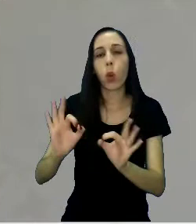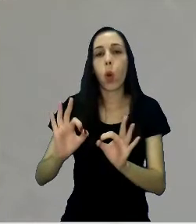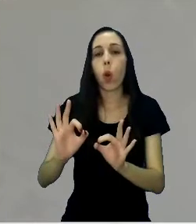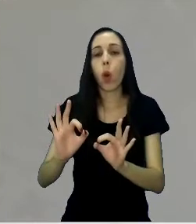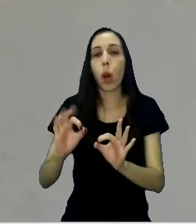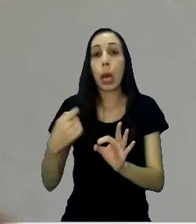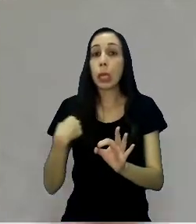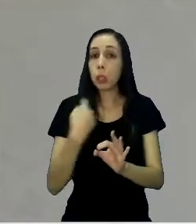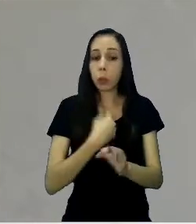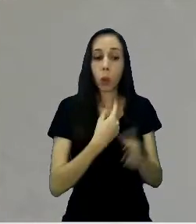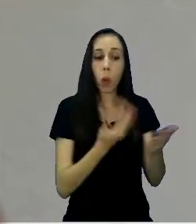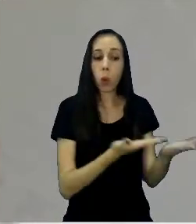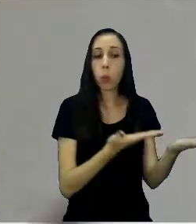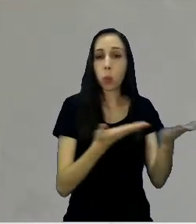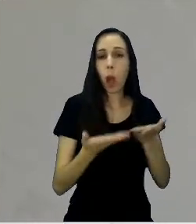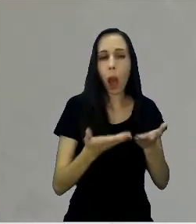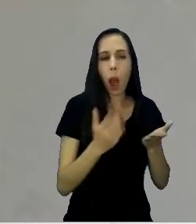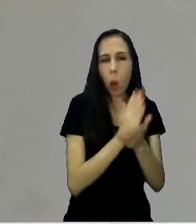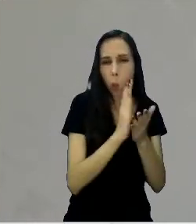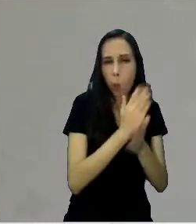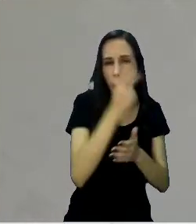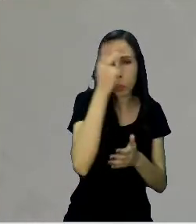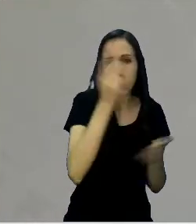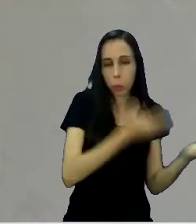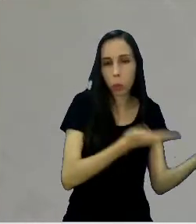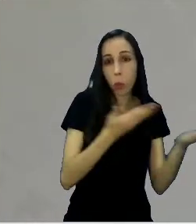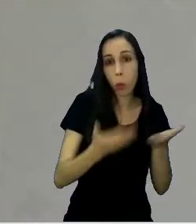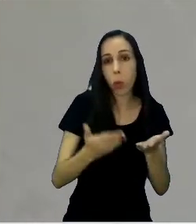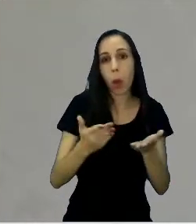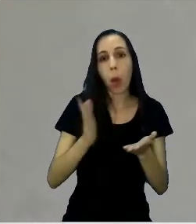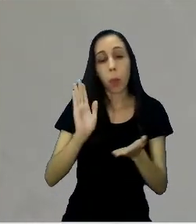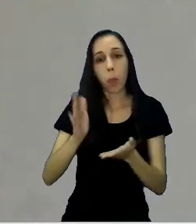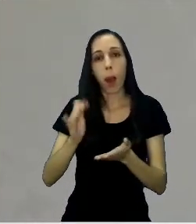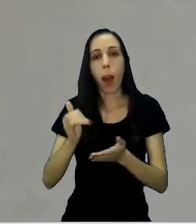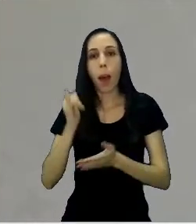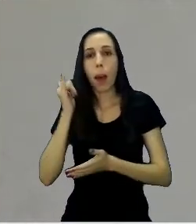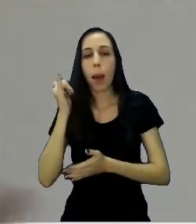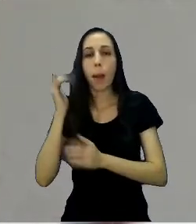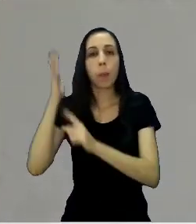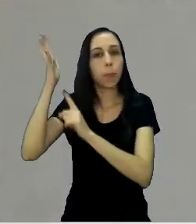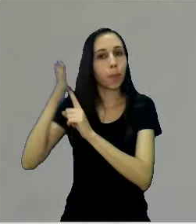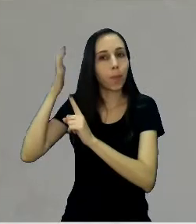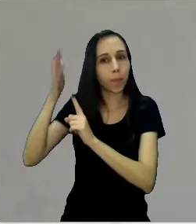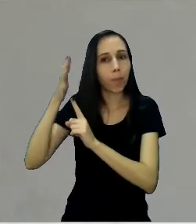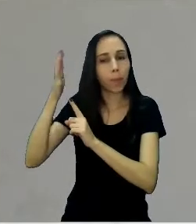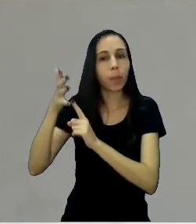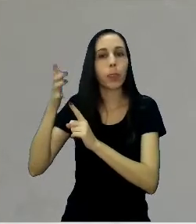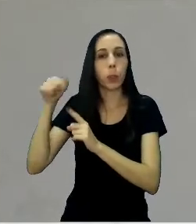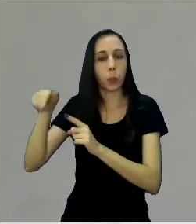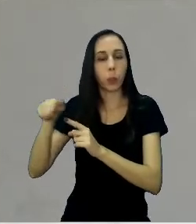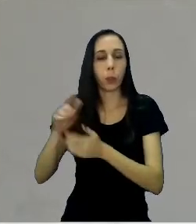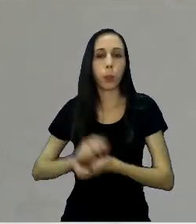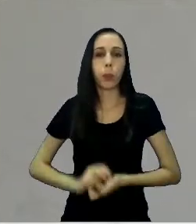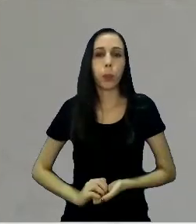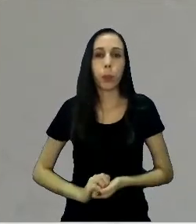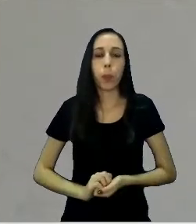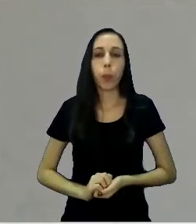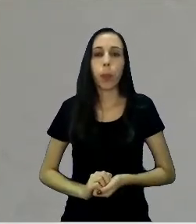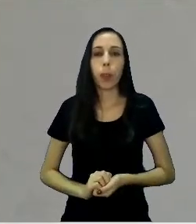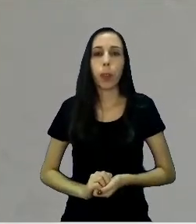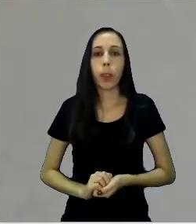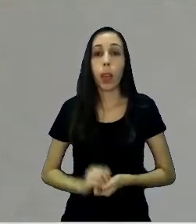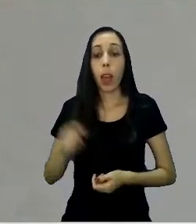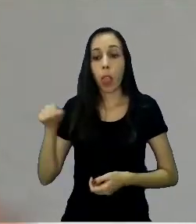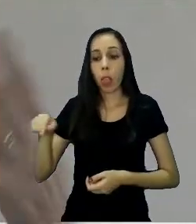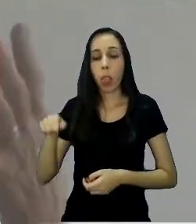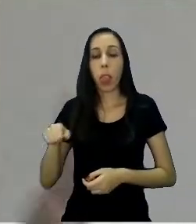né? E nós fomos convidados, alguns de nós, para darmos as palestras do querigma.